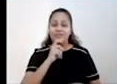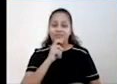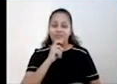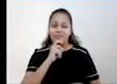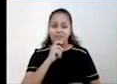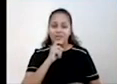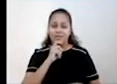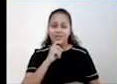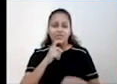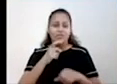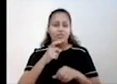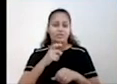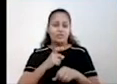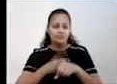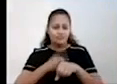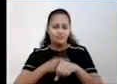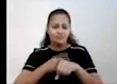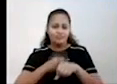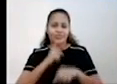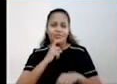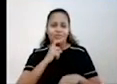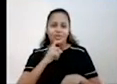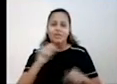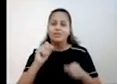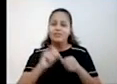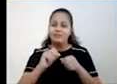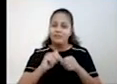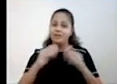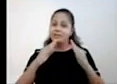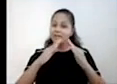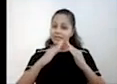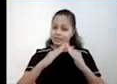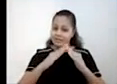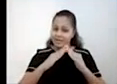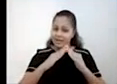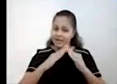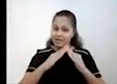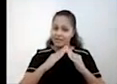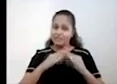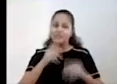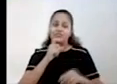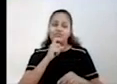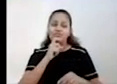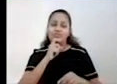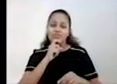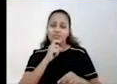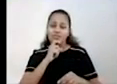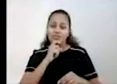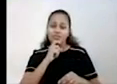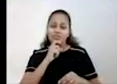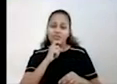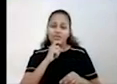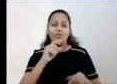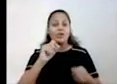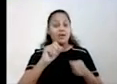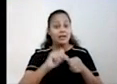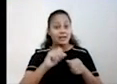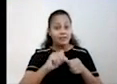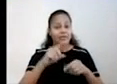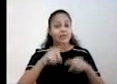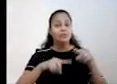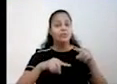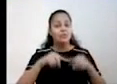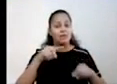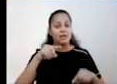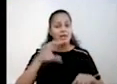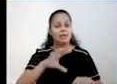de gelo, os esquimós constroem os iglus, ou casas de gelo. Esse tipo de edificação, feita com materiais